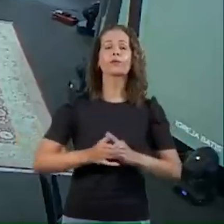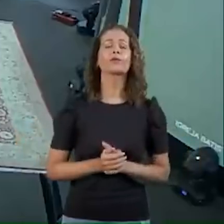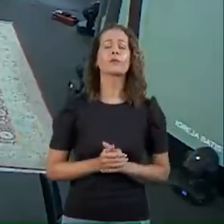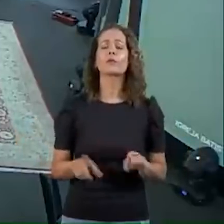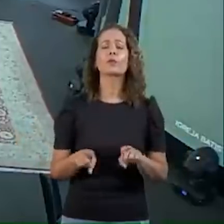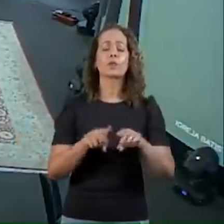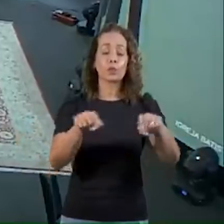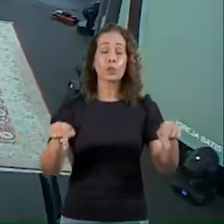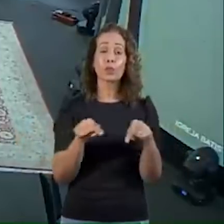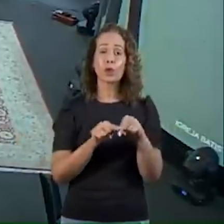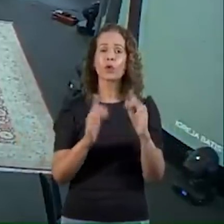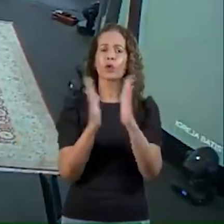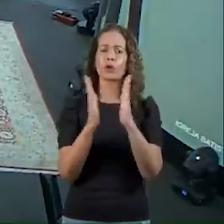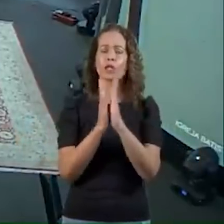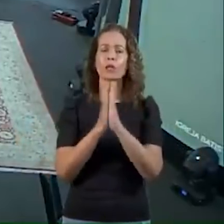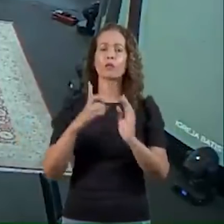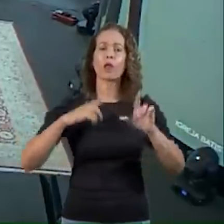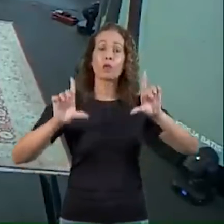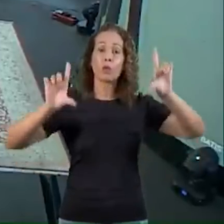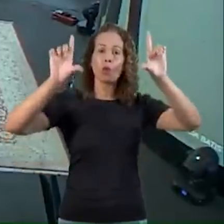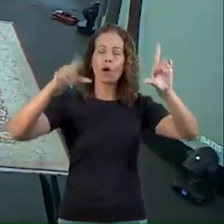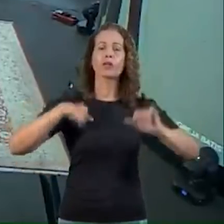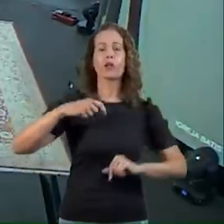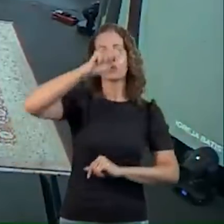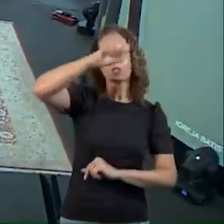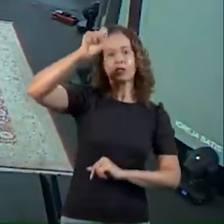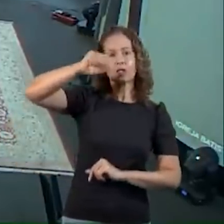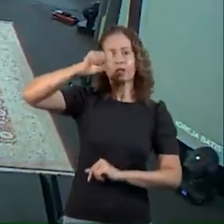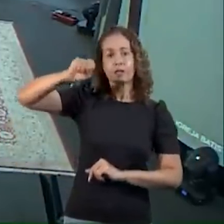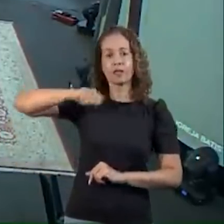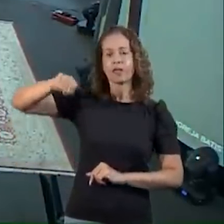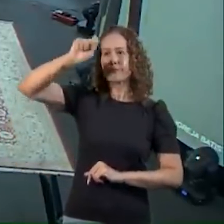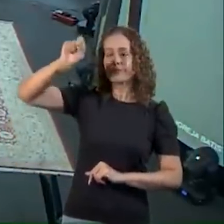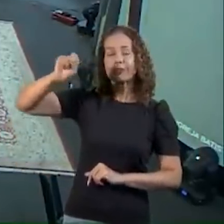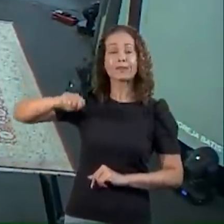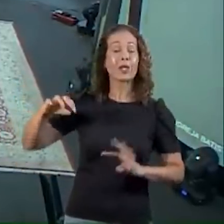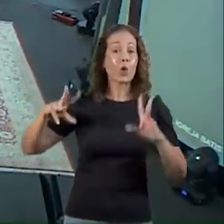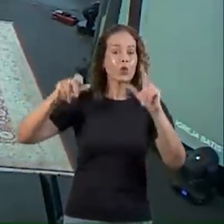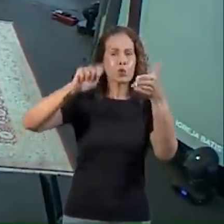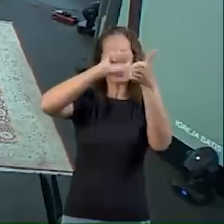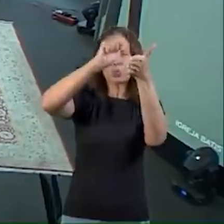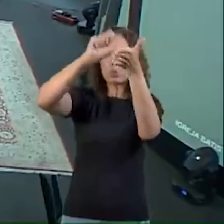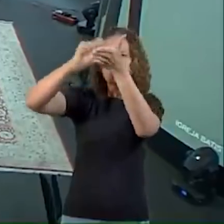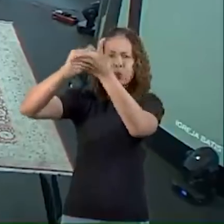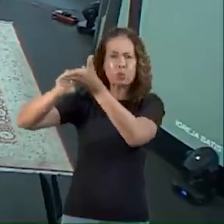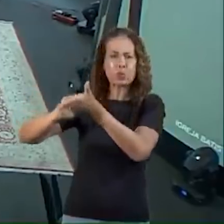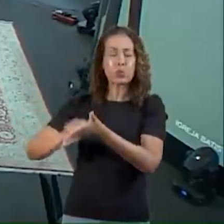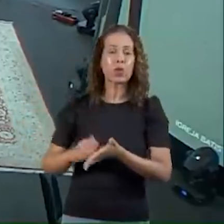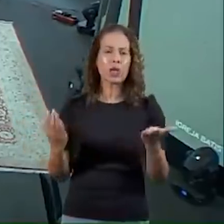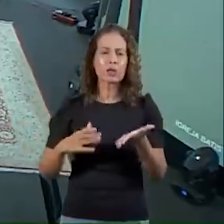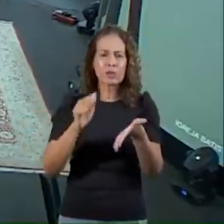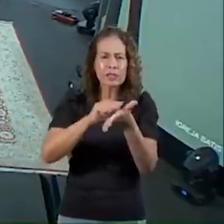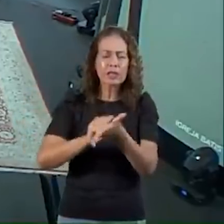quadro e eu escrevo os meus pedidos de oração lá. Não tem espaço. Não tem espaço. Para eu escrever, eu estou tendo que apagar